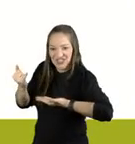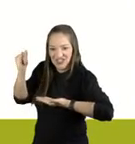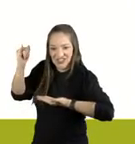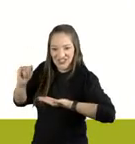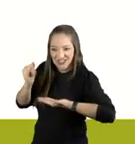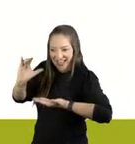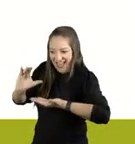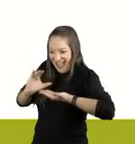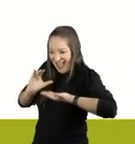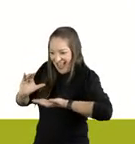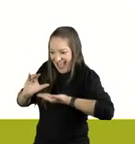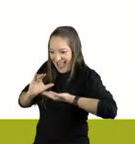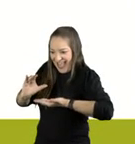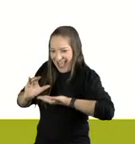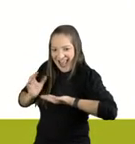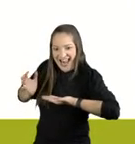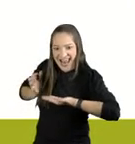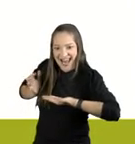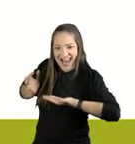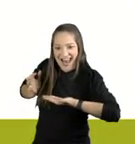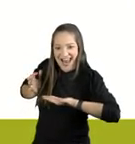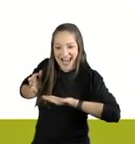você empobrecendo.